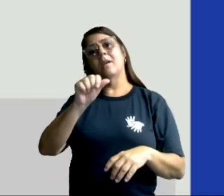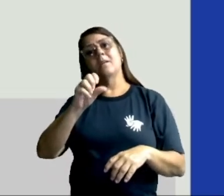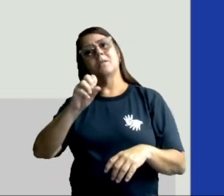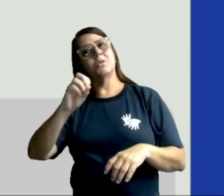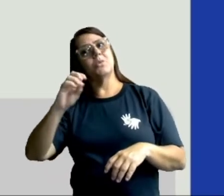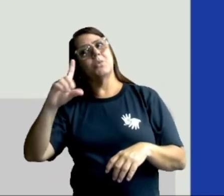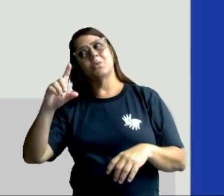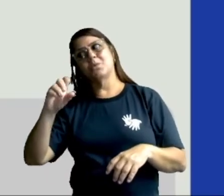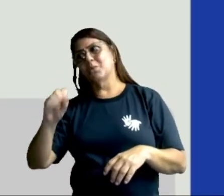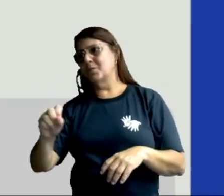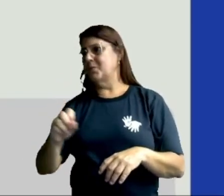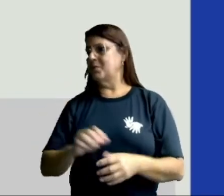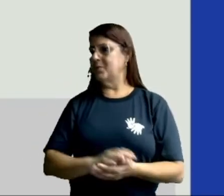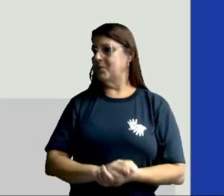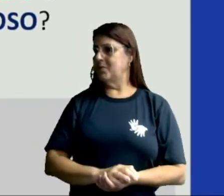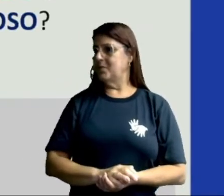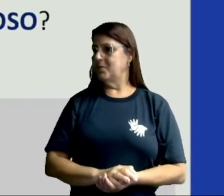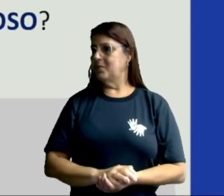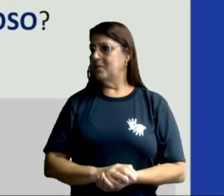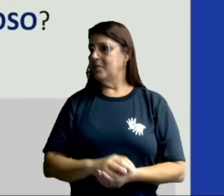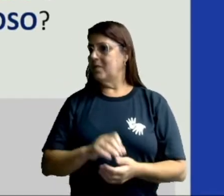certo?